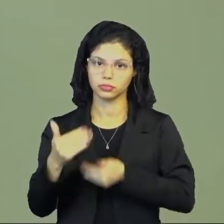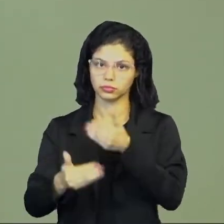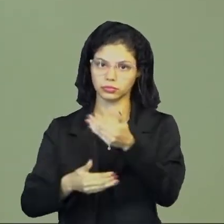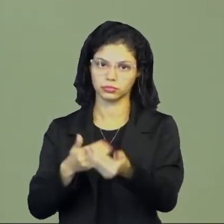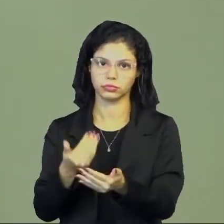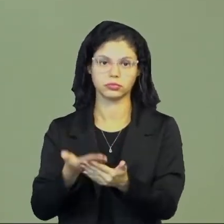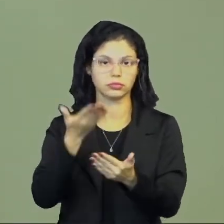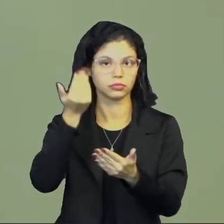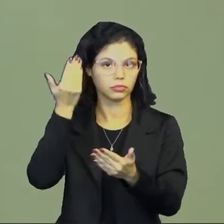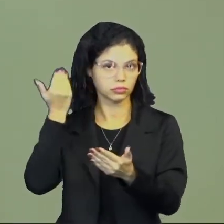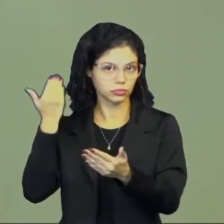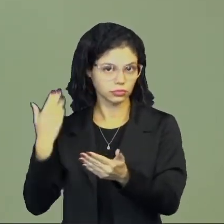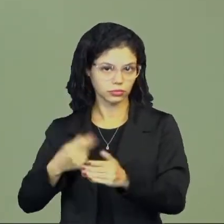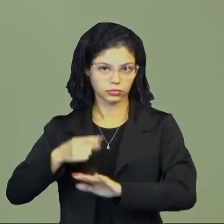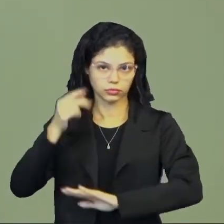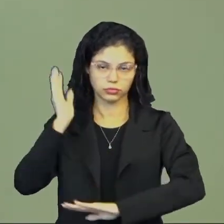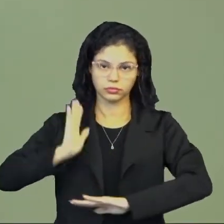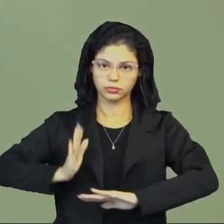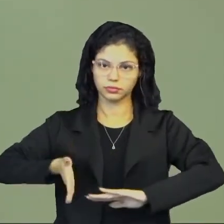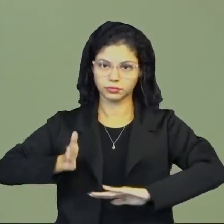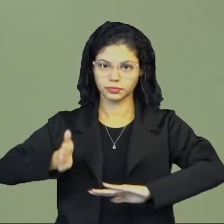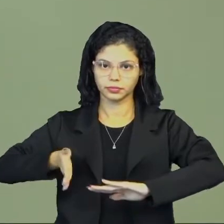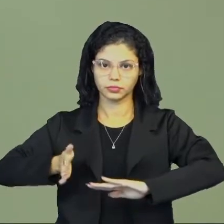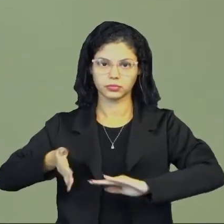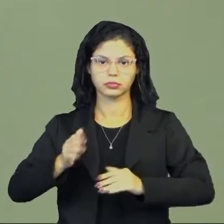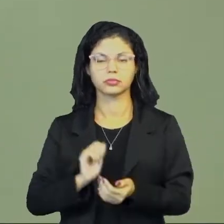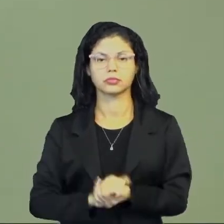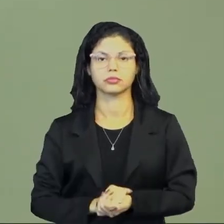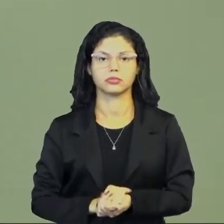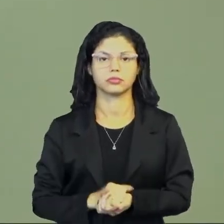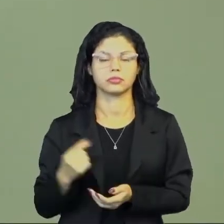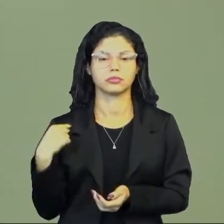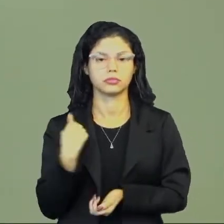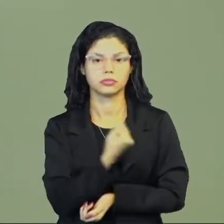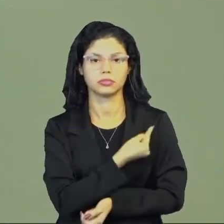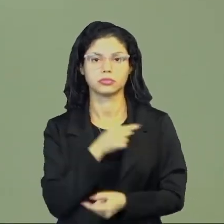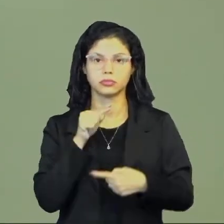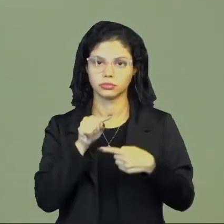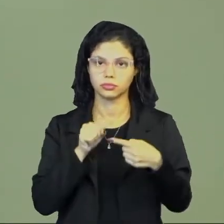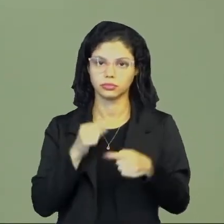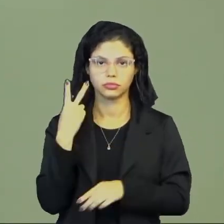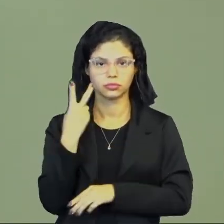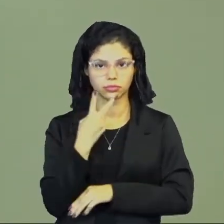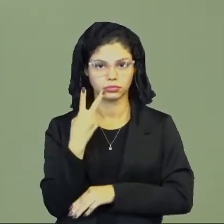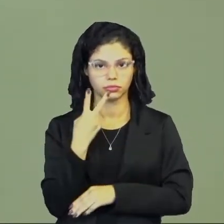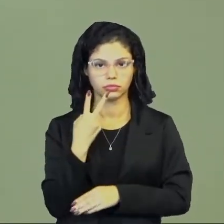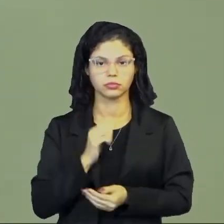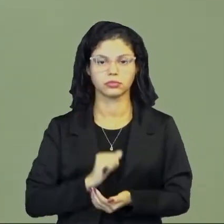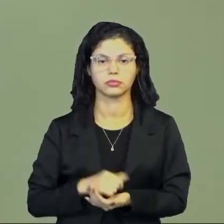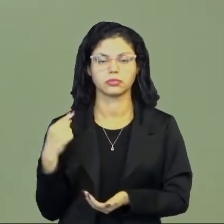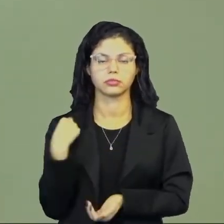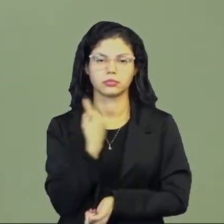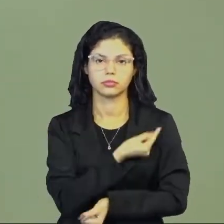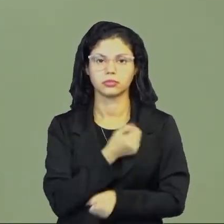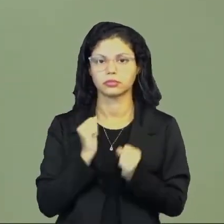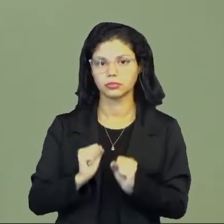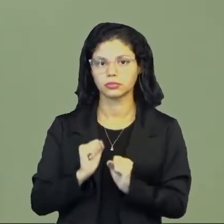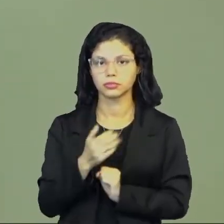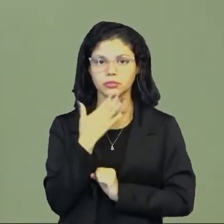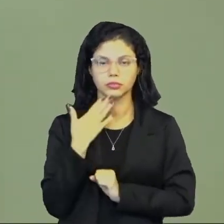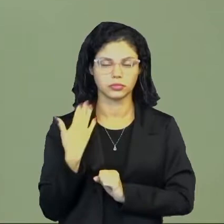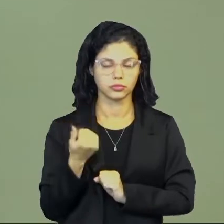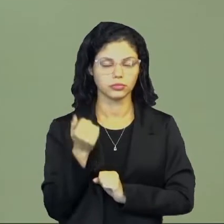da antiguidade à contemporaneidade, E aí nós dividimos ela em duas partes para que a gente pudesse ter um